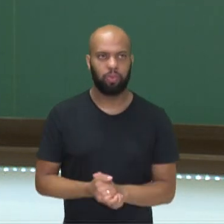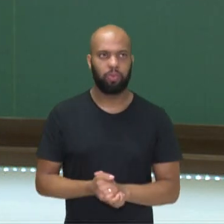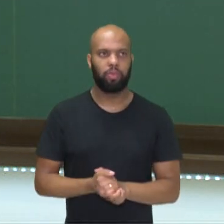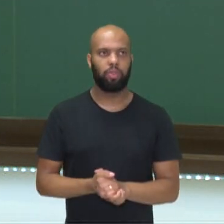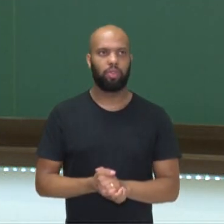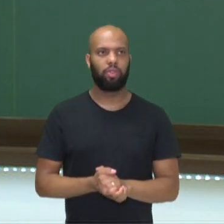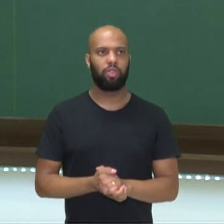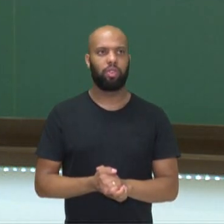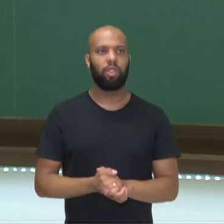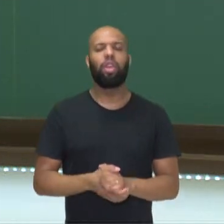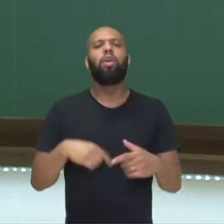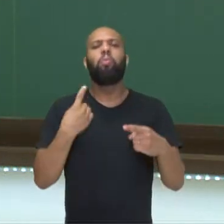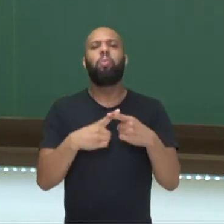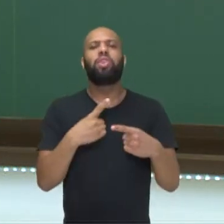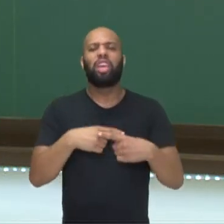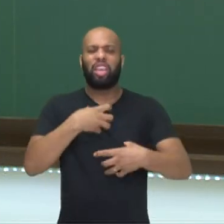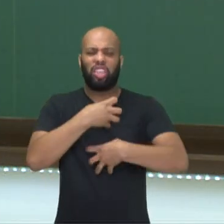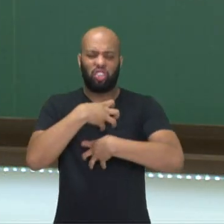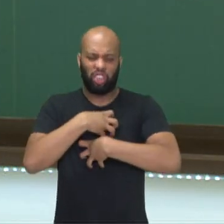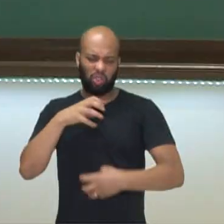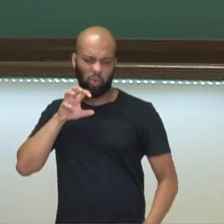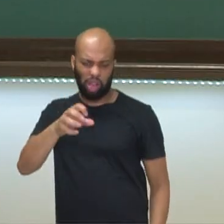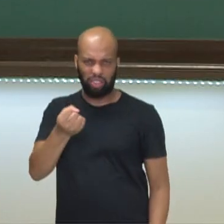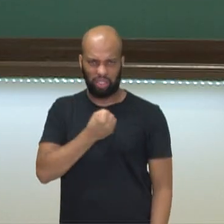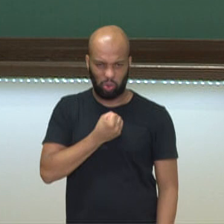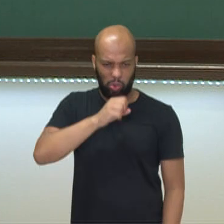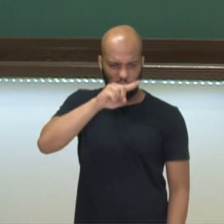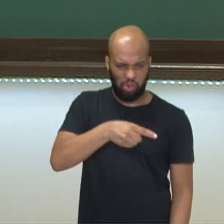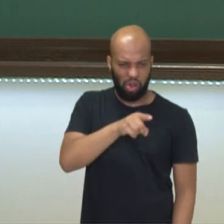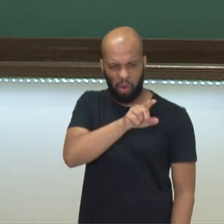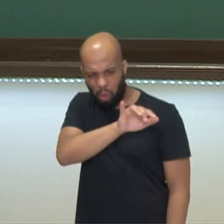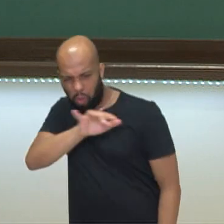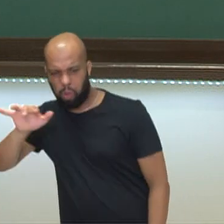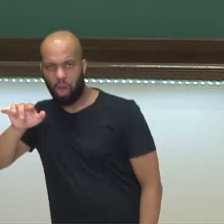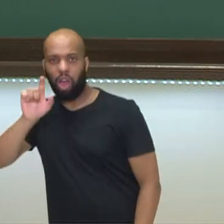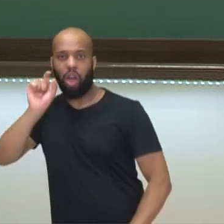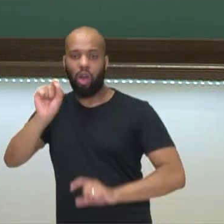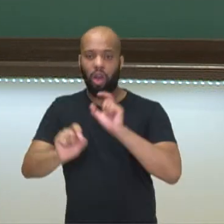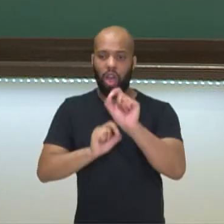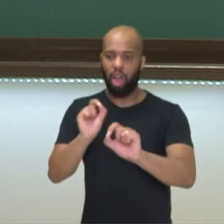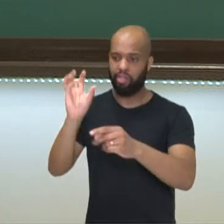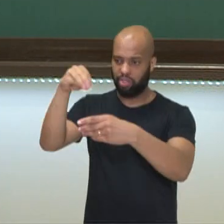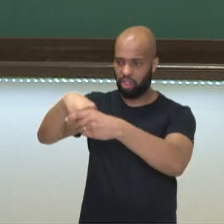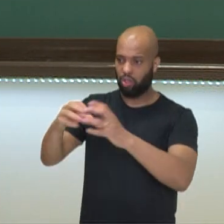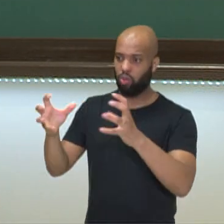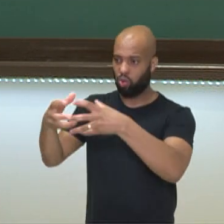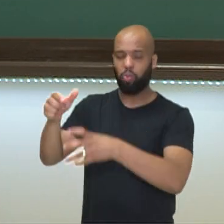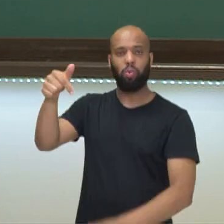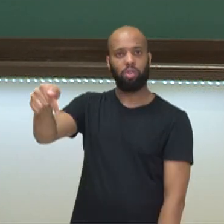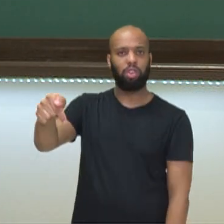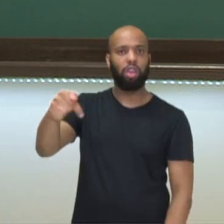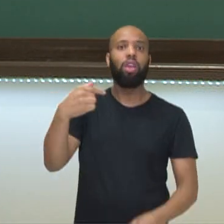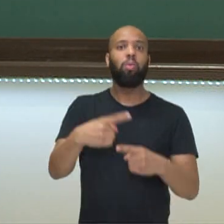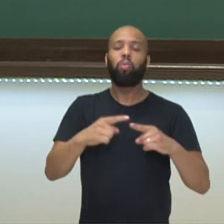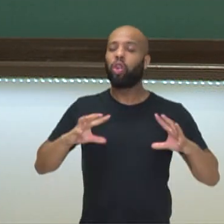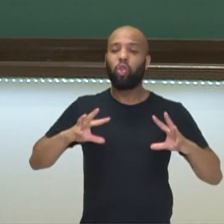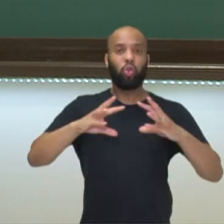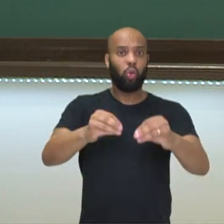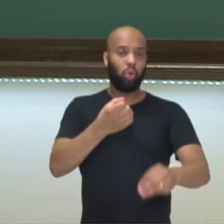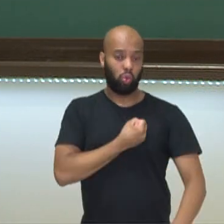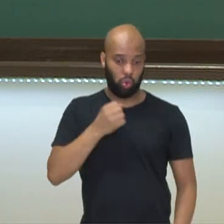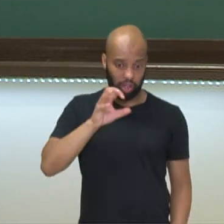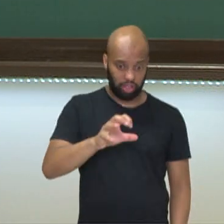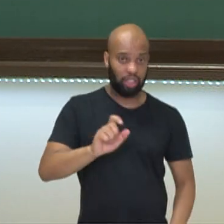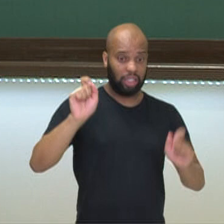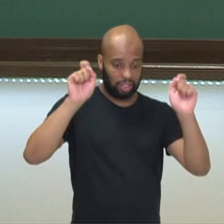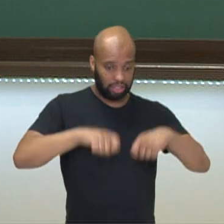Por que as dízimas periódicas são números racionais? Bom, todo número racional pode ser escrito na forma de uma fração.